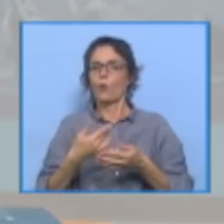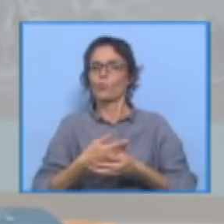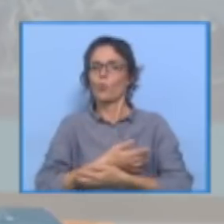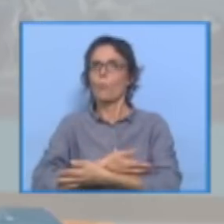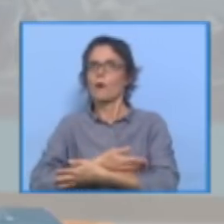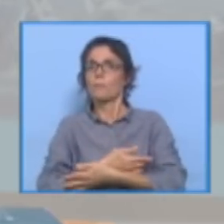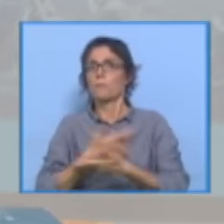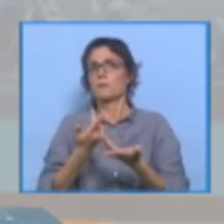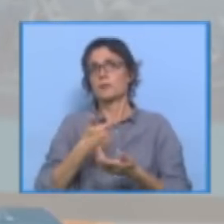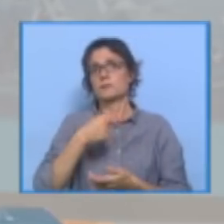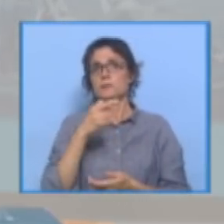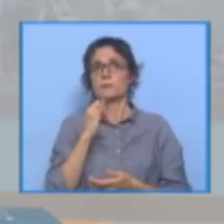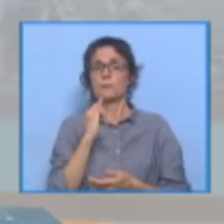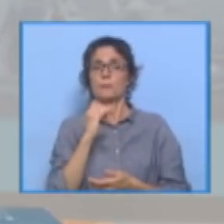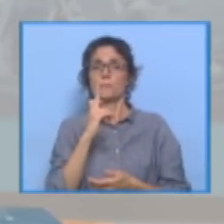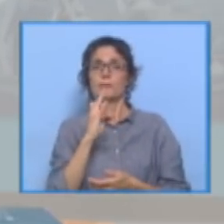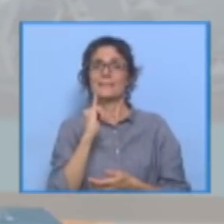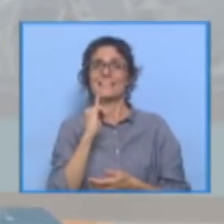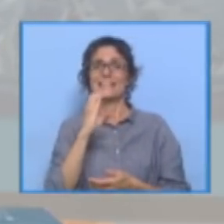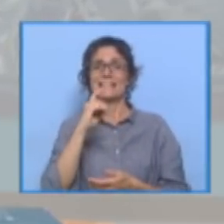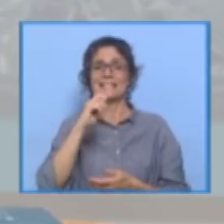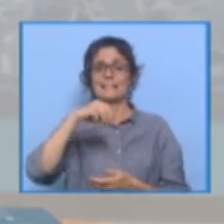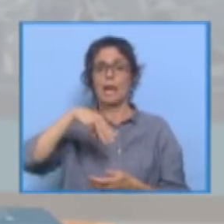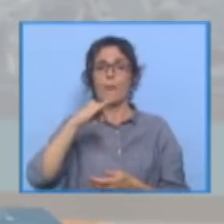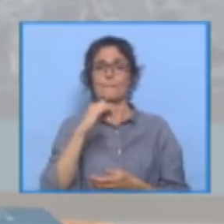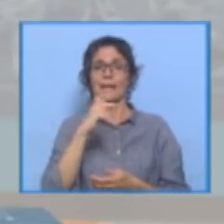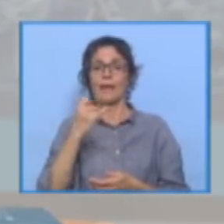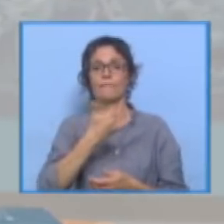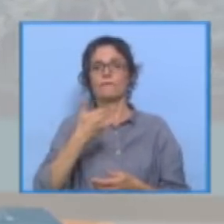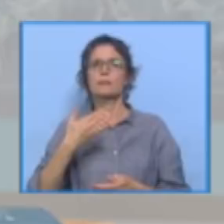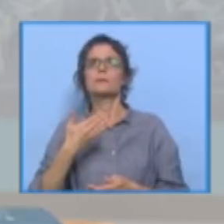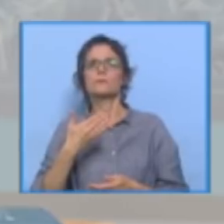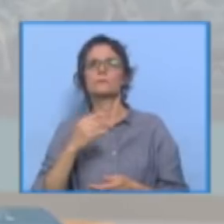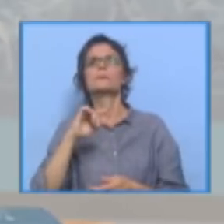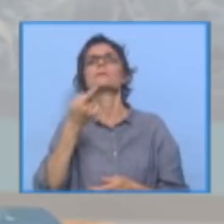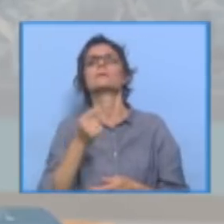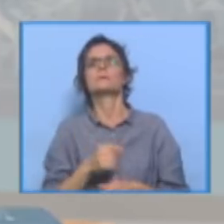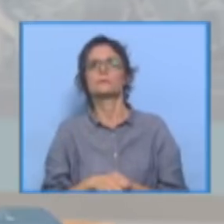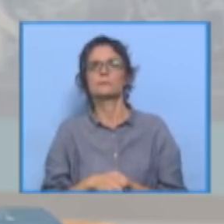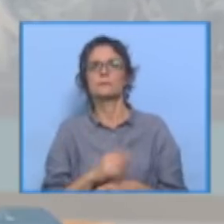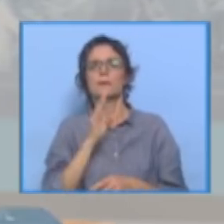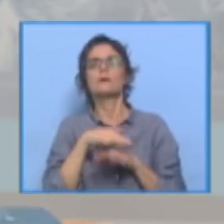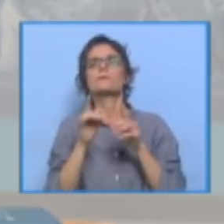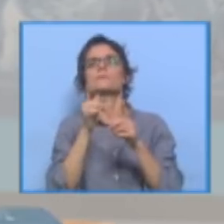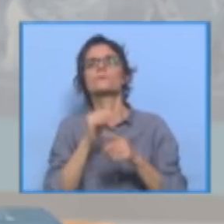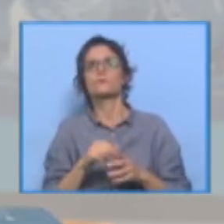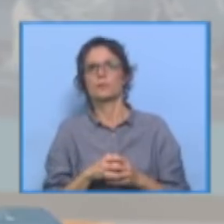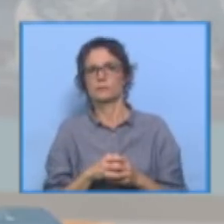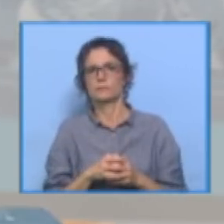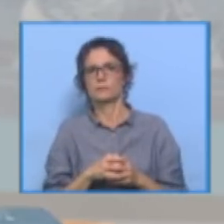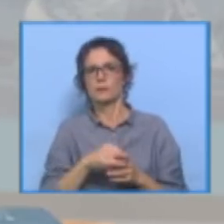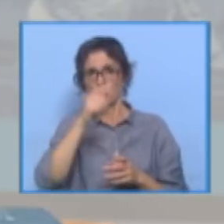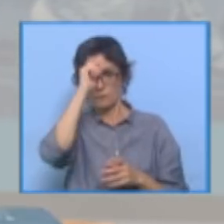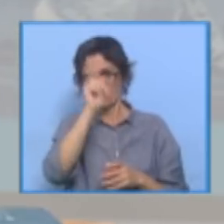trissomia 21, por exemplo, mongolismo, como se diz tantas vezes, e agora? Porquê é que não vamos respeitar também aquela vida por nascer? Como é